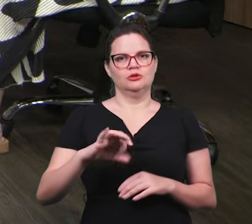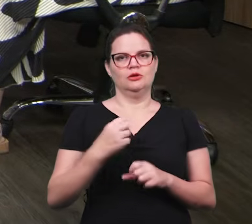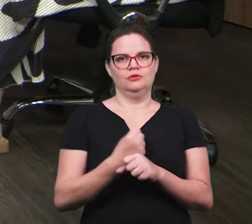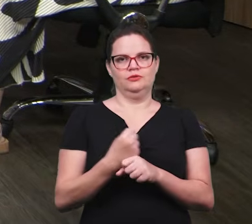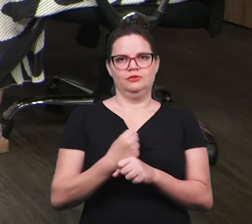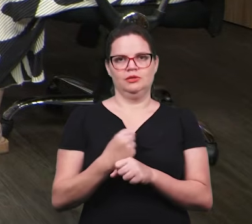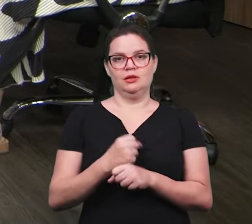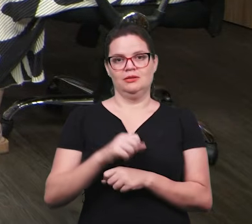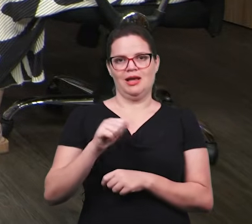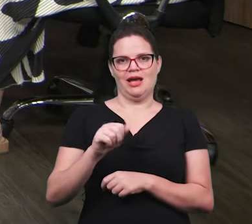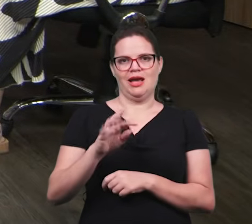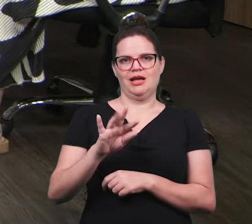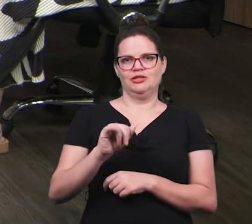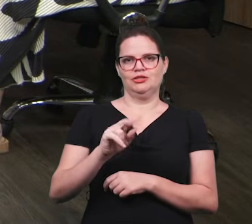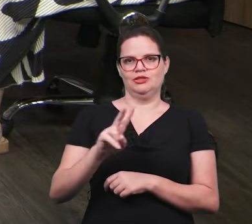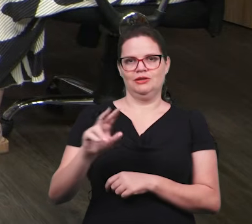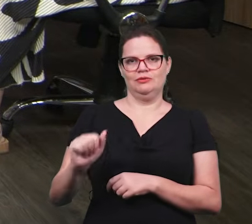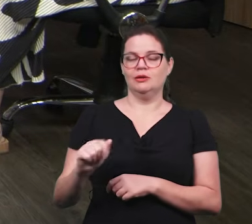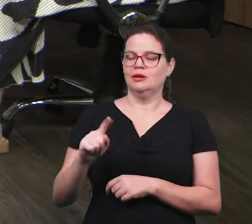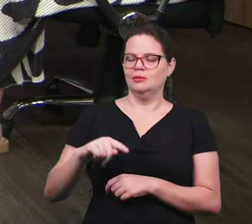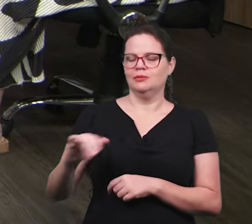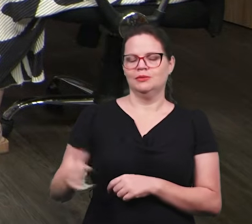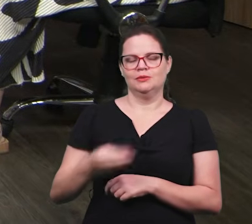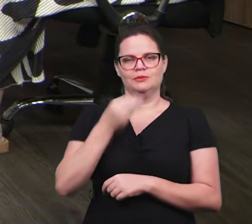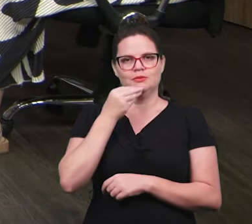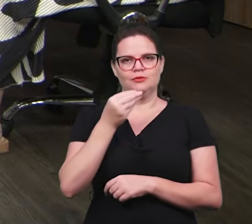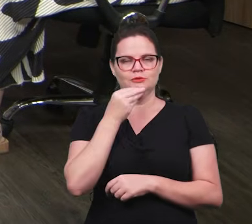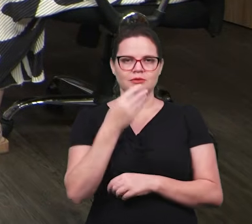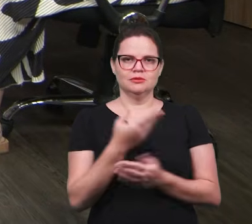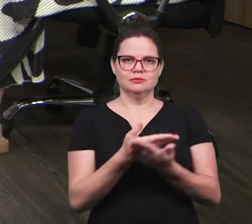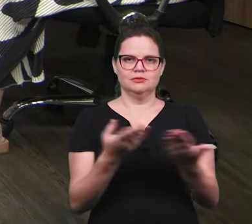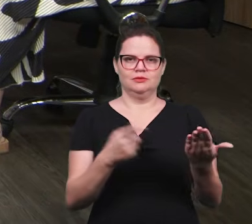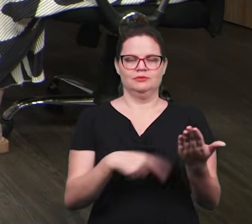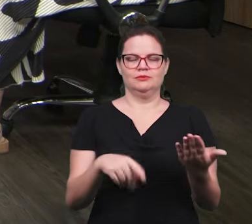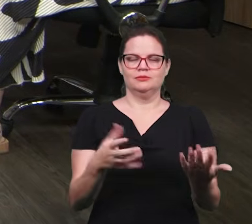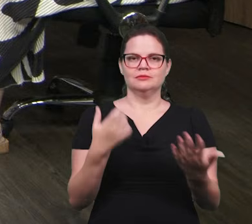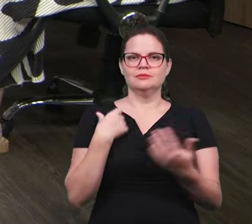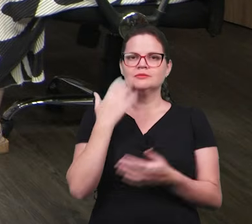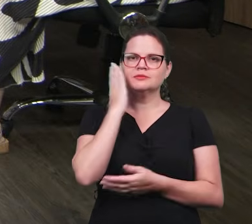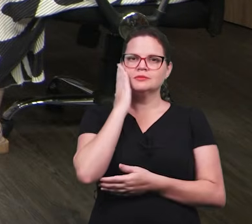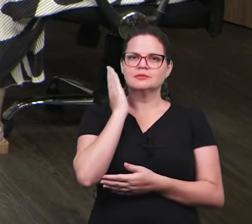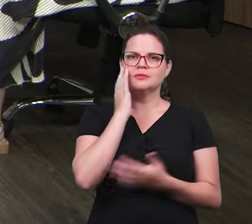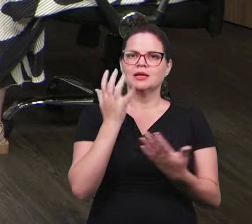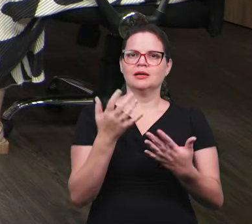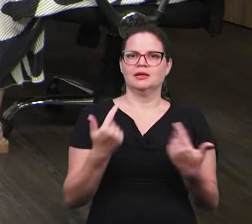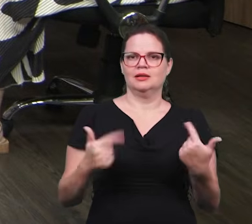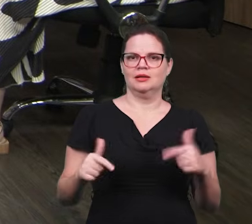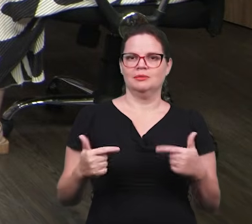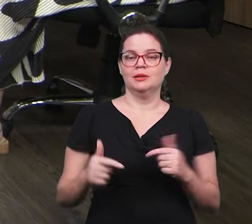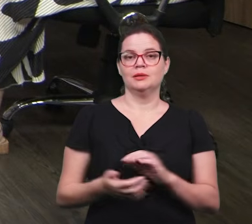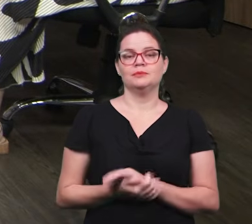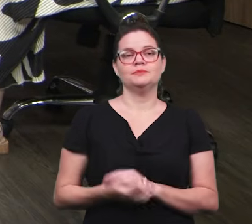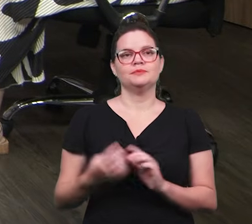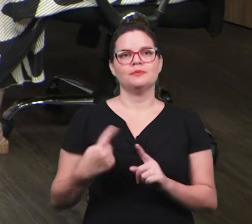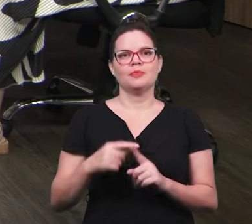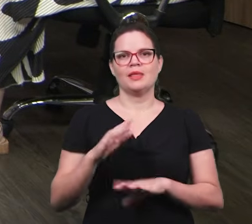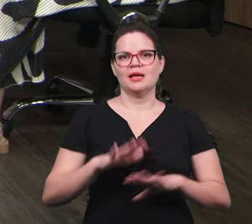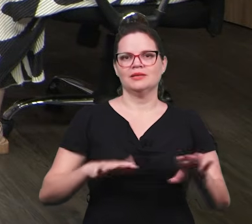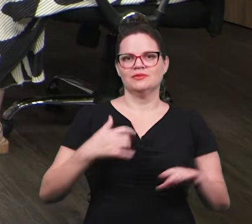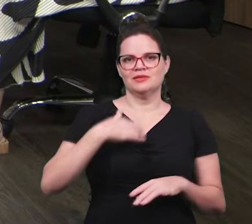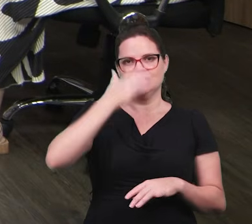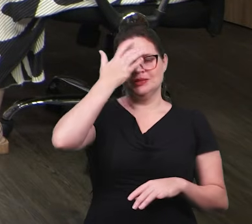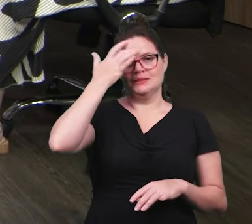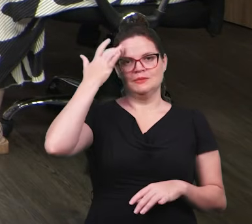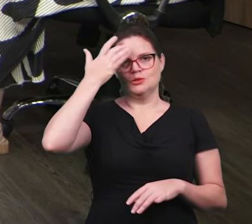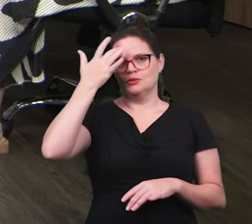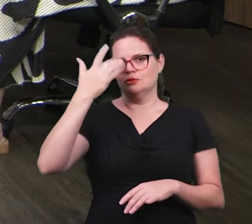né, para aqueles que querem saber, querem trabalhar, né, como você falou, né, às vezes essa informação não chega a tempo. Né? Não